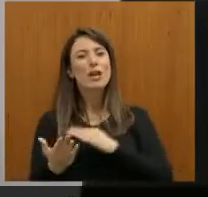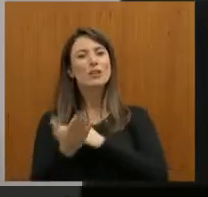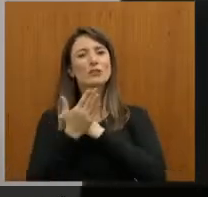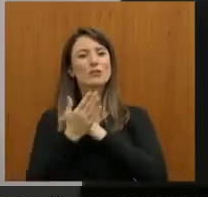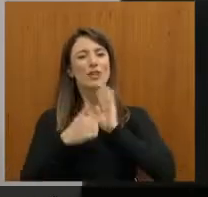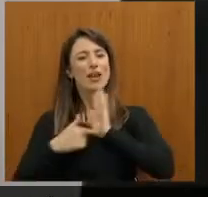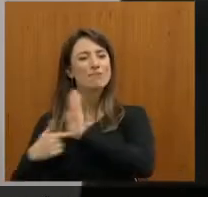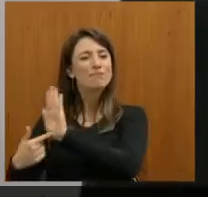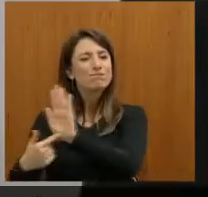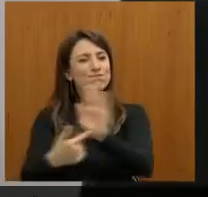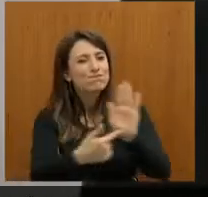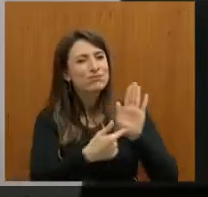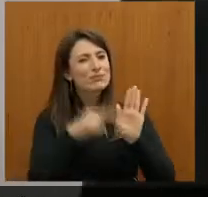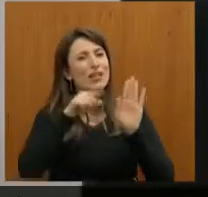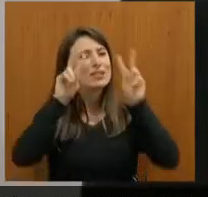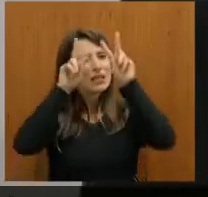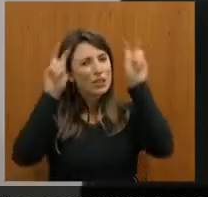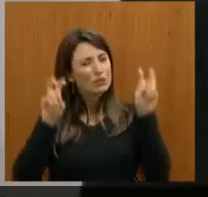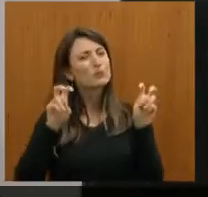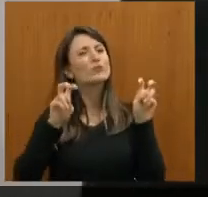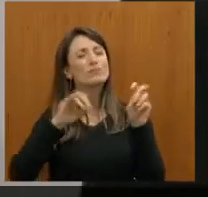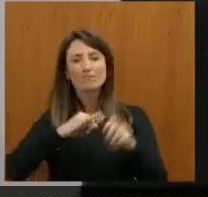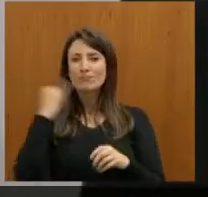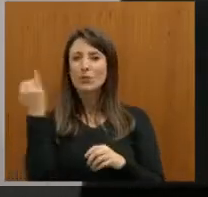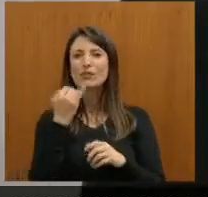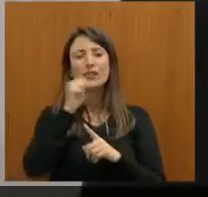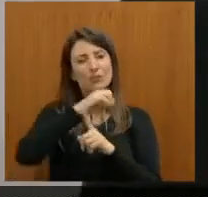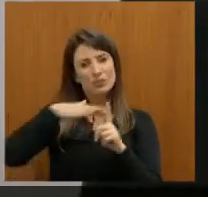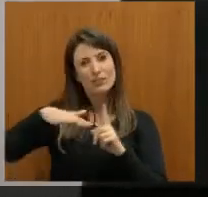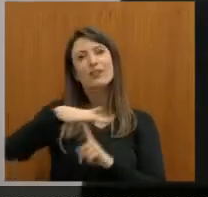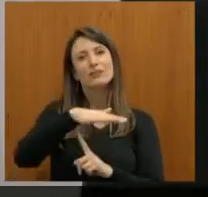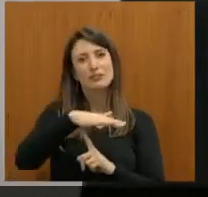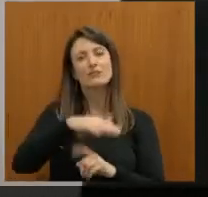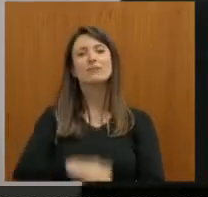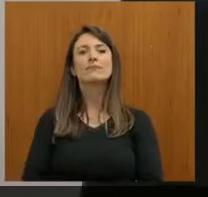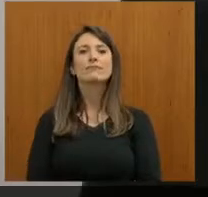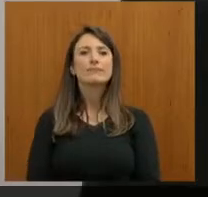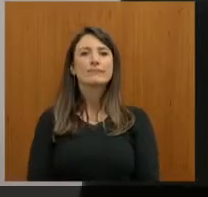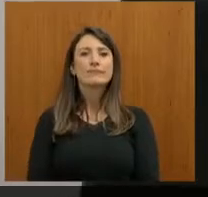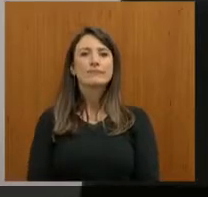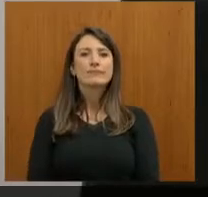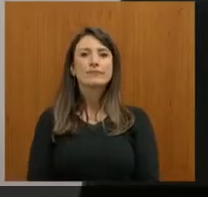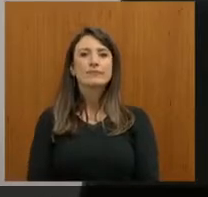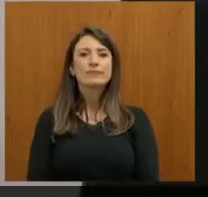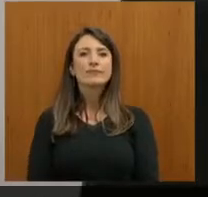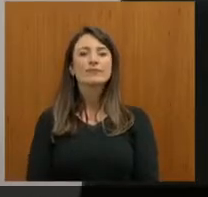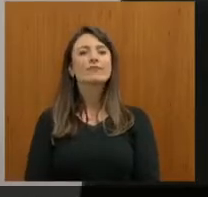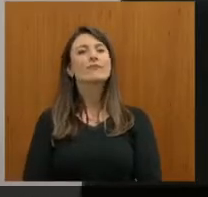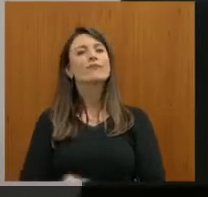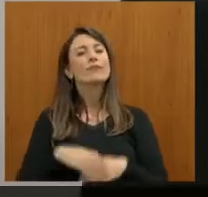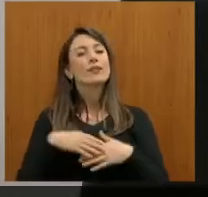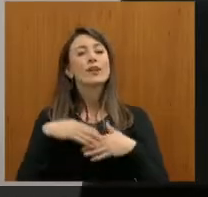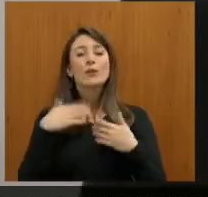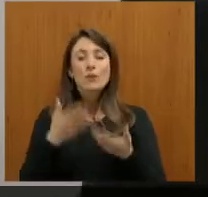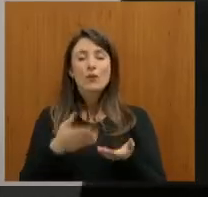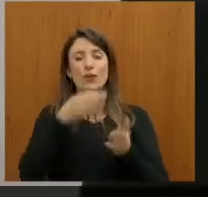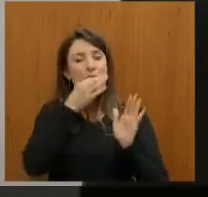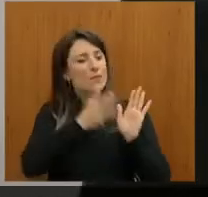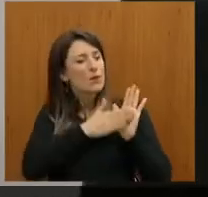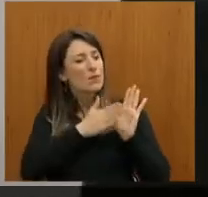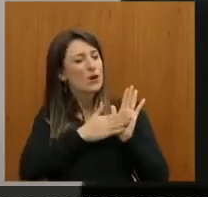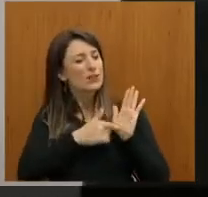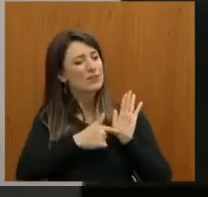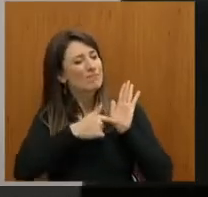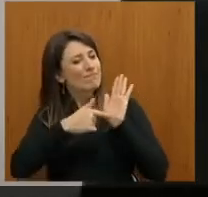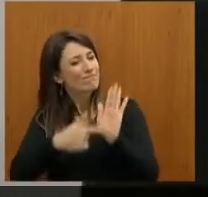social muito grande e é desde o primeiro momento em que a proposta do debate público foi apresentado